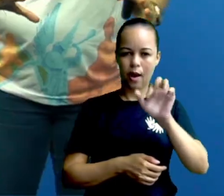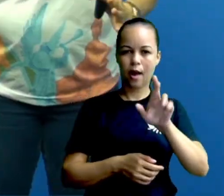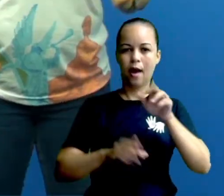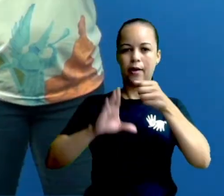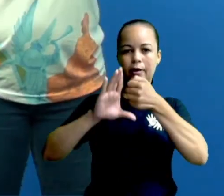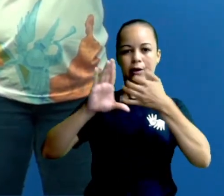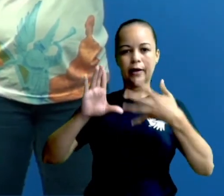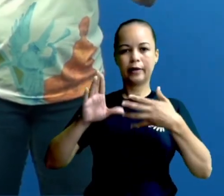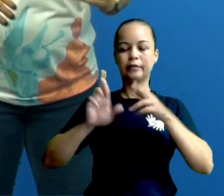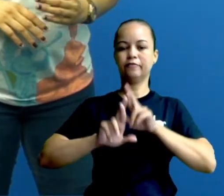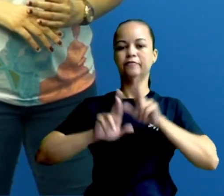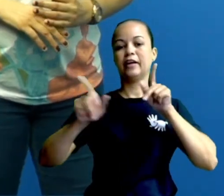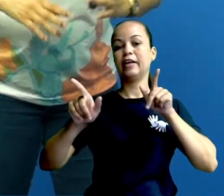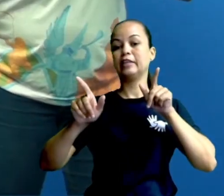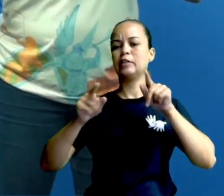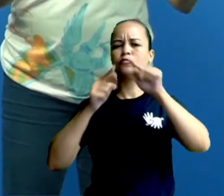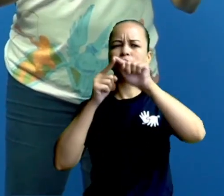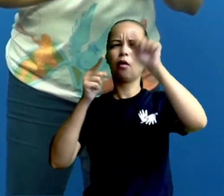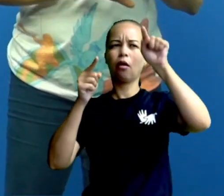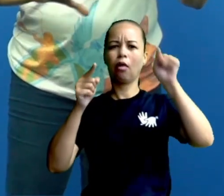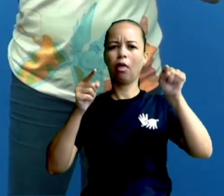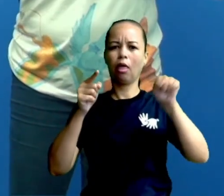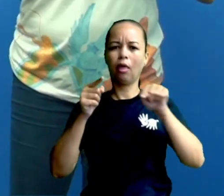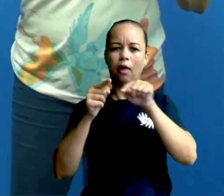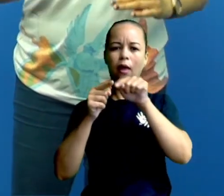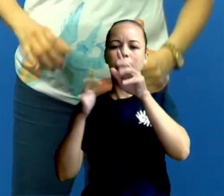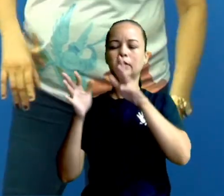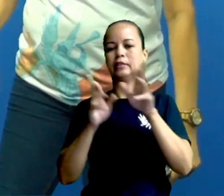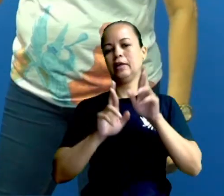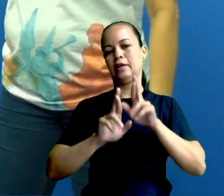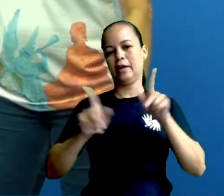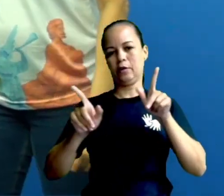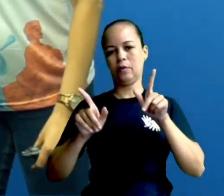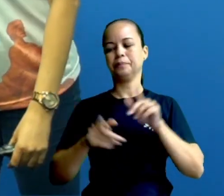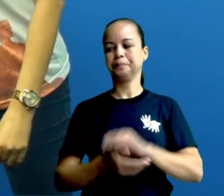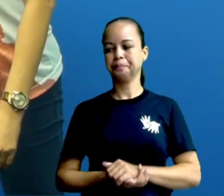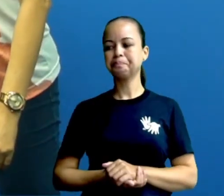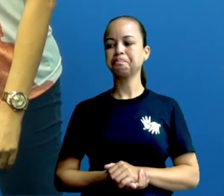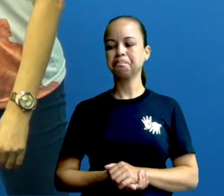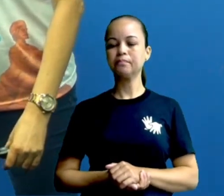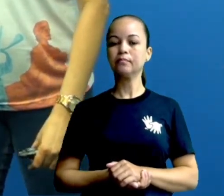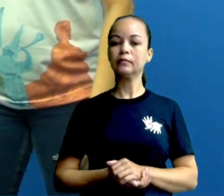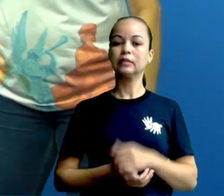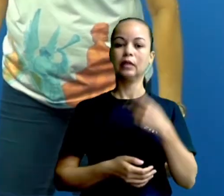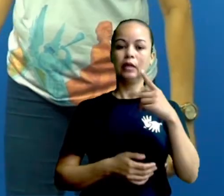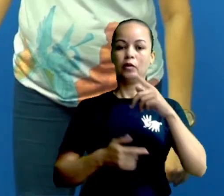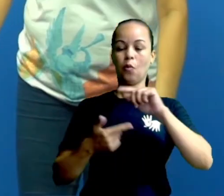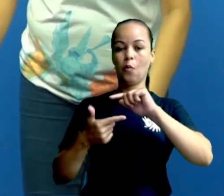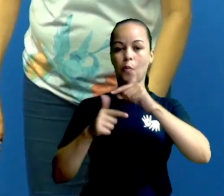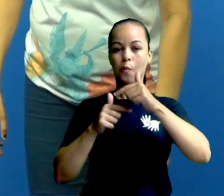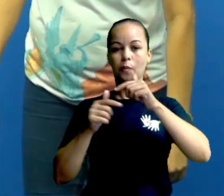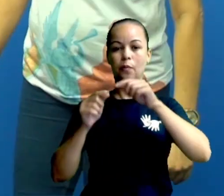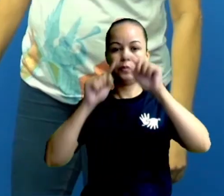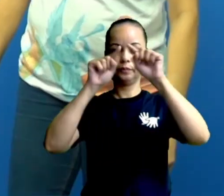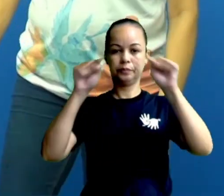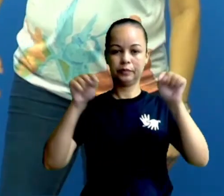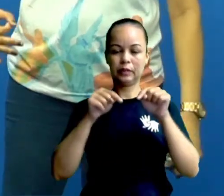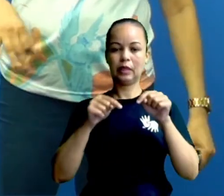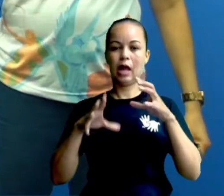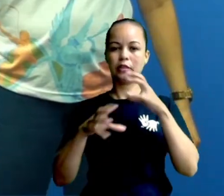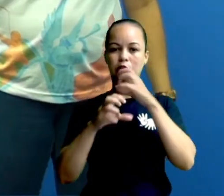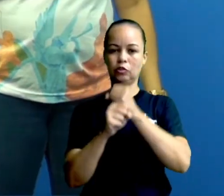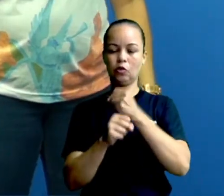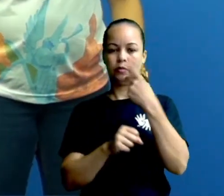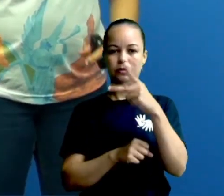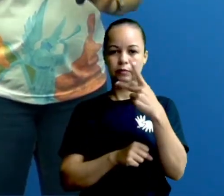ele não possui lados iguais, se ele não possui ângulos iguais, ele é irregular. E o perímetro de um polígono é dado pela soma das medidas